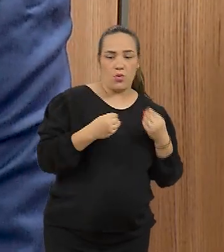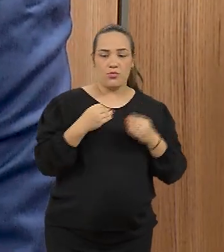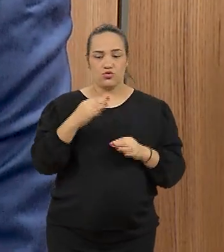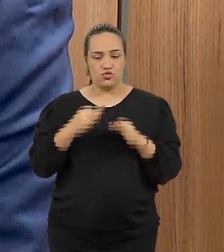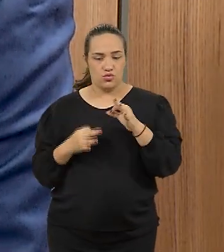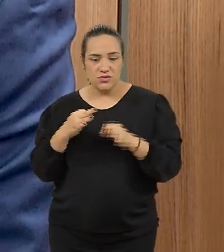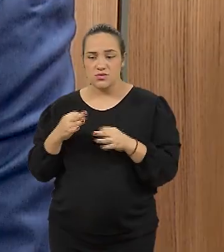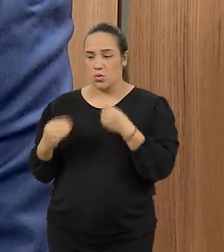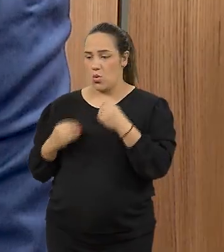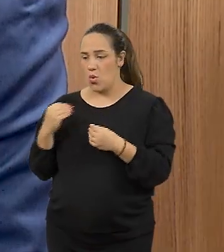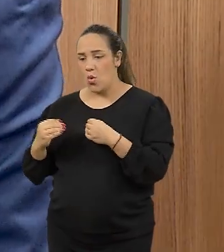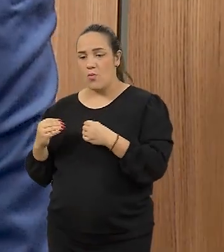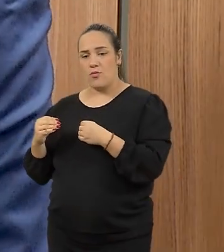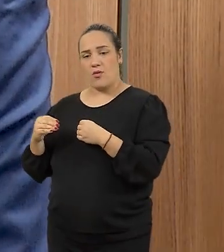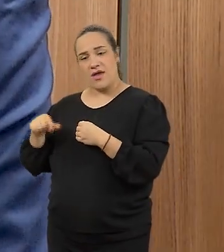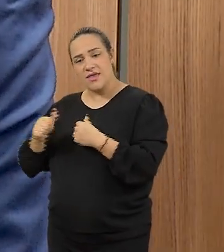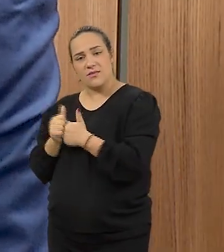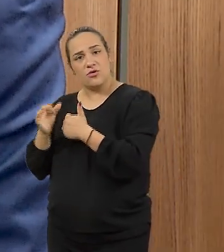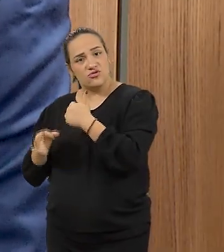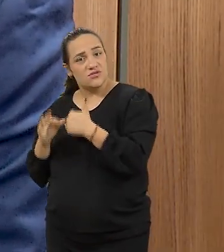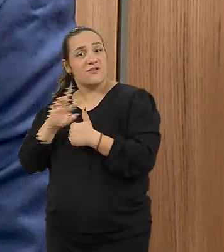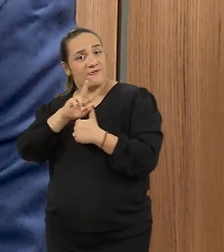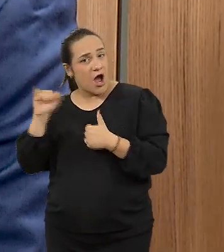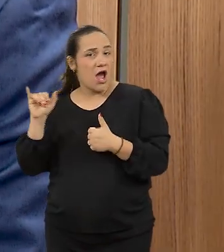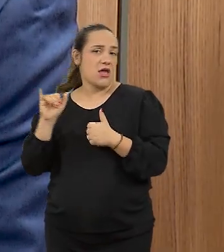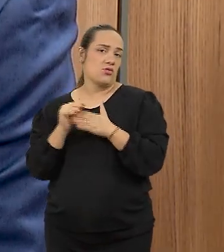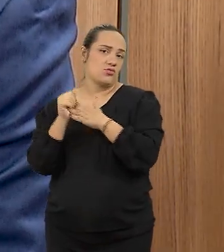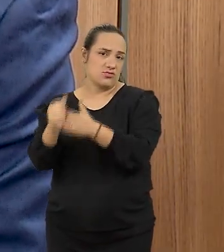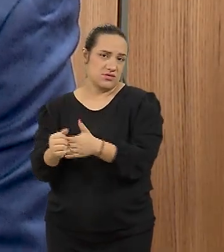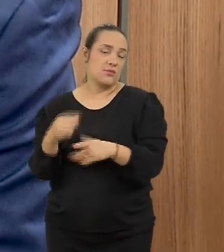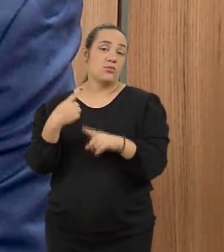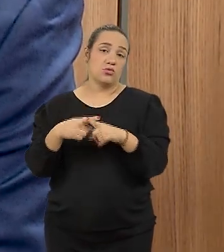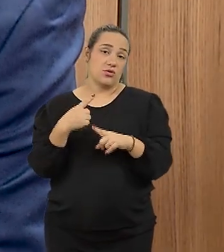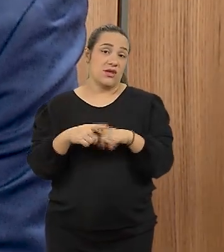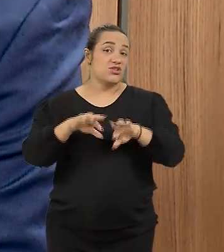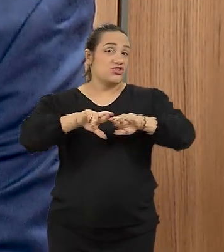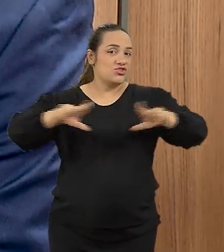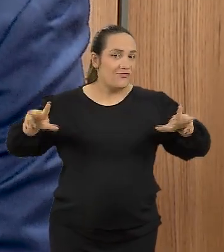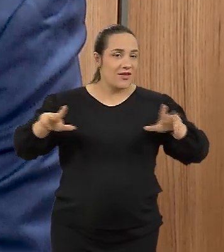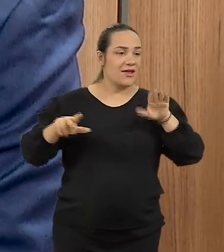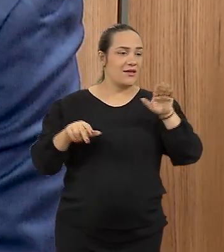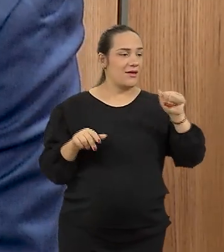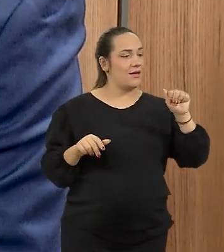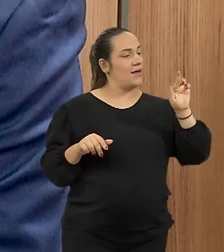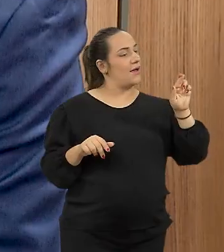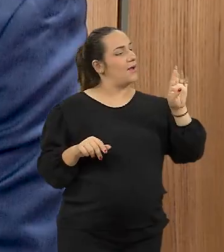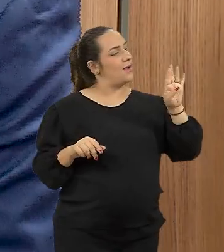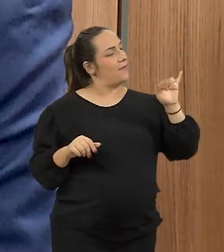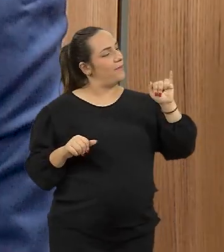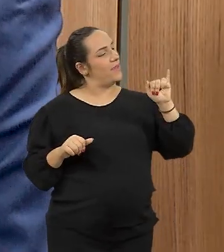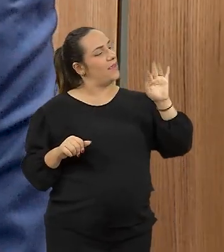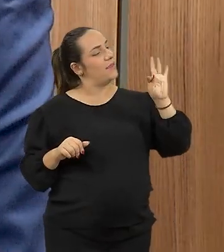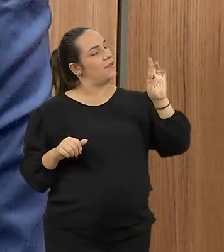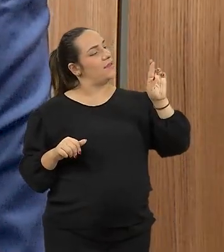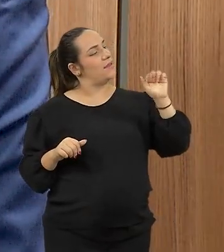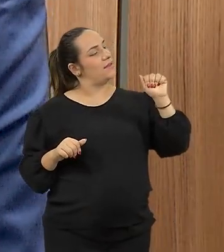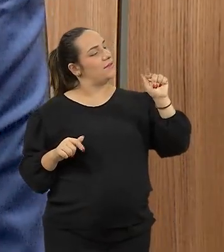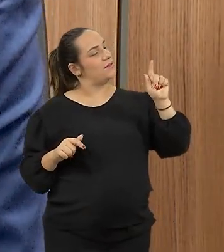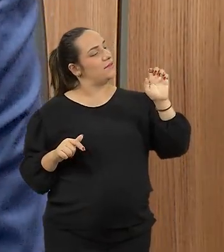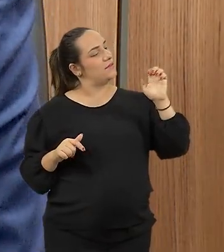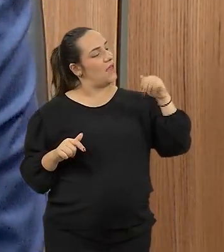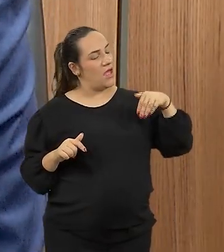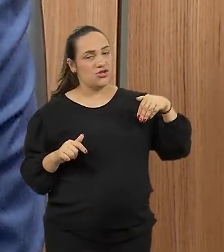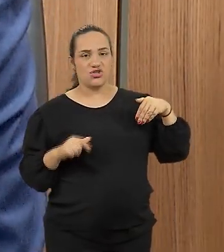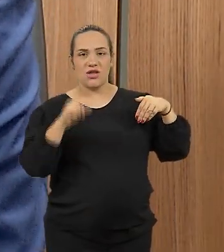Estado. Diferente da arbitragem, que a arbitragem se utiliza de algumas regras do Código de Processo Civil, mas